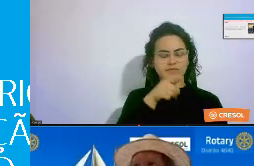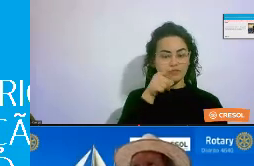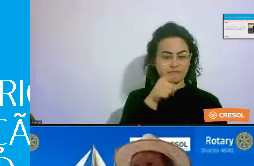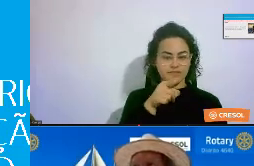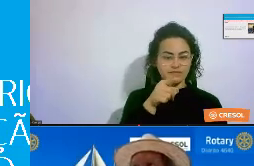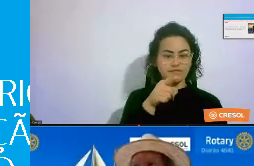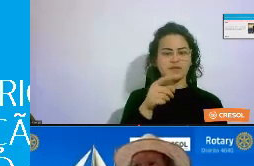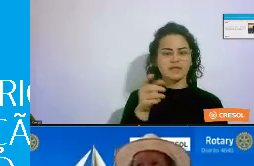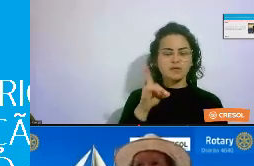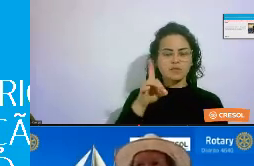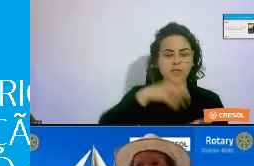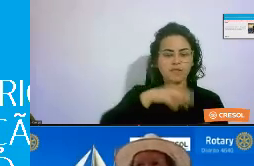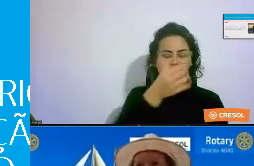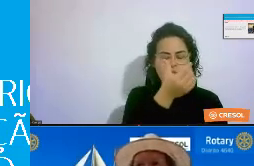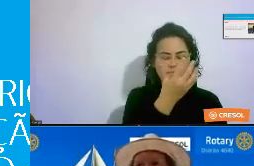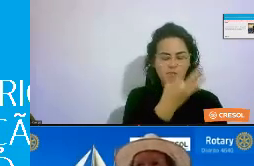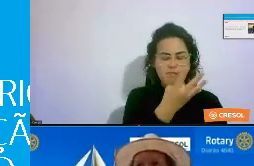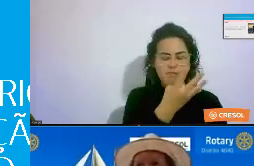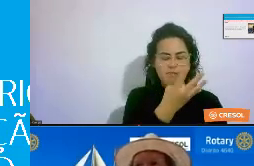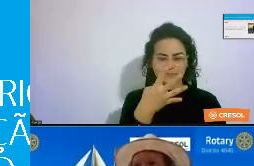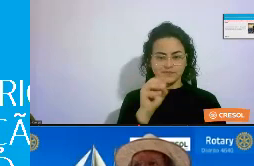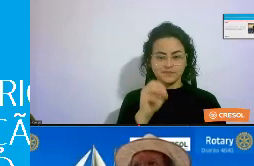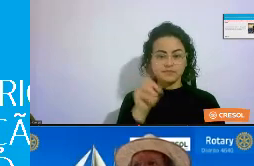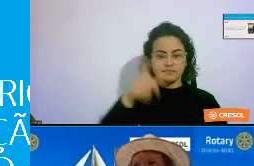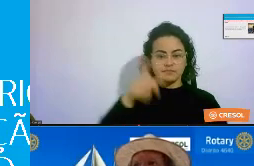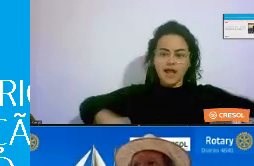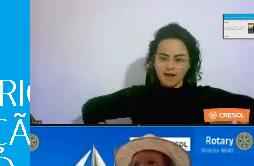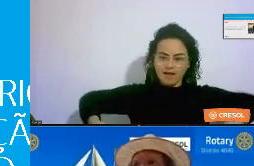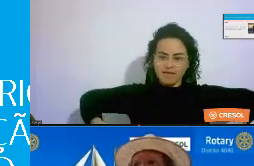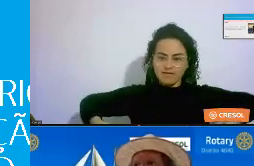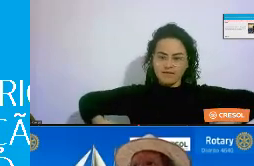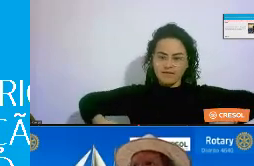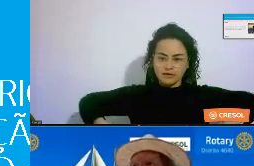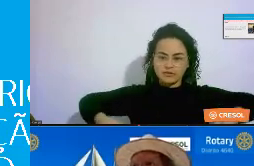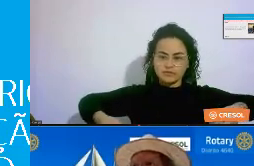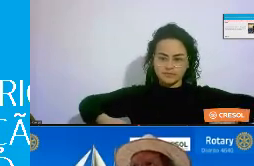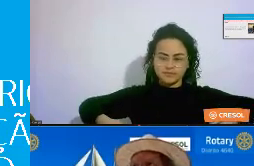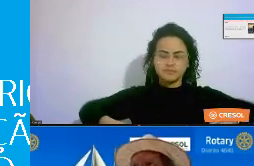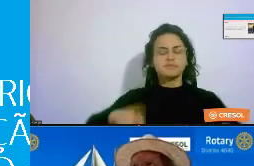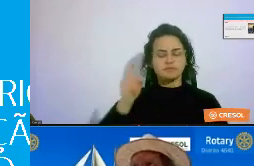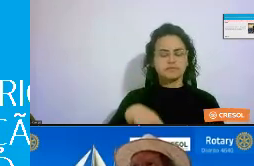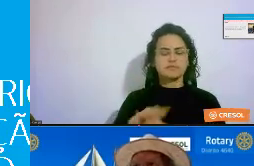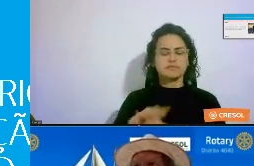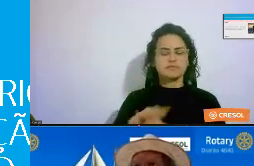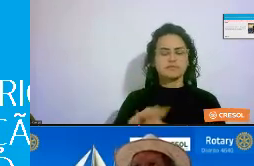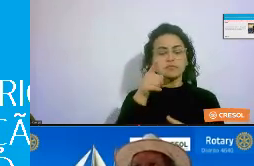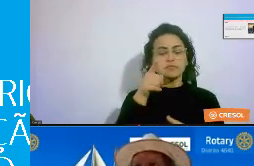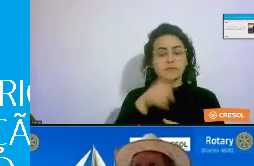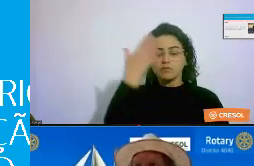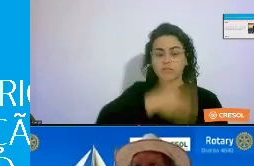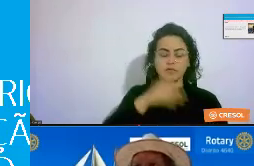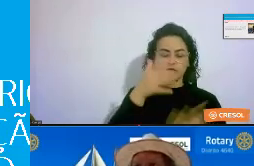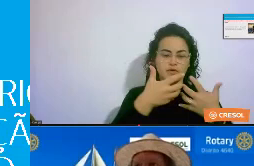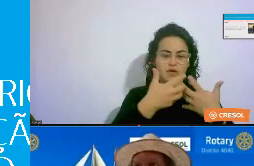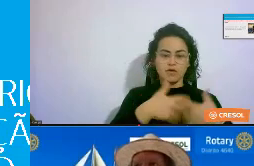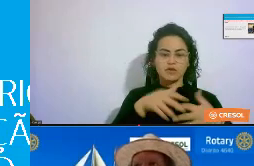eles entregaram 20 cadeiras de roda para a comunidade. Aqui está a foto que é a prova do que eu acabei de